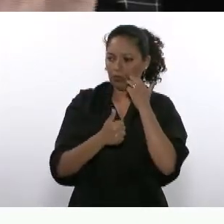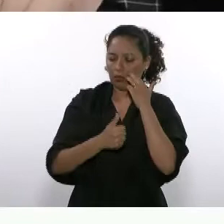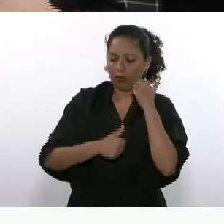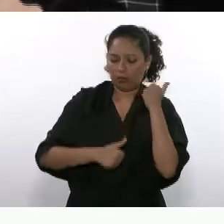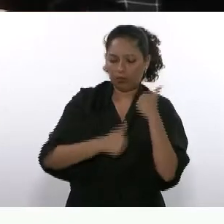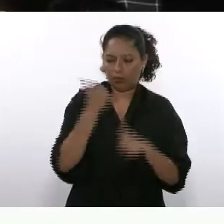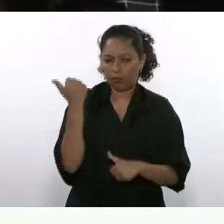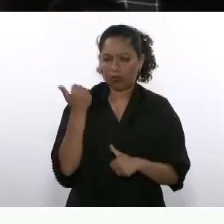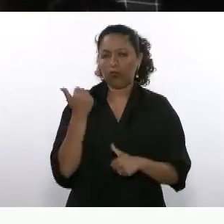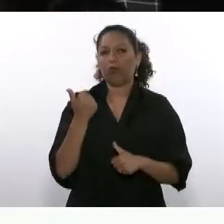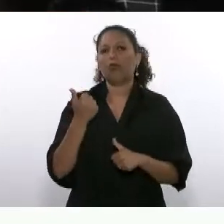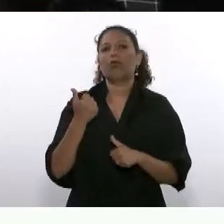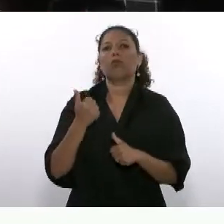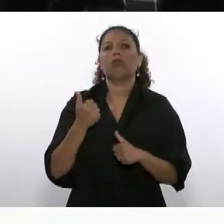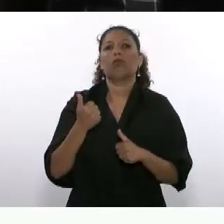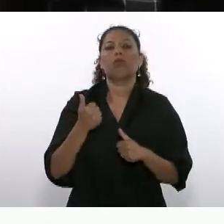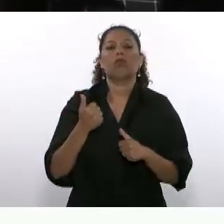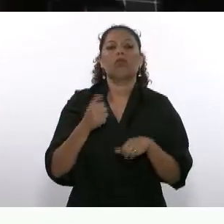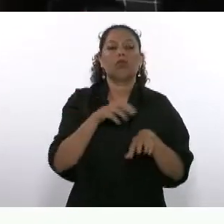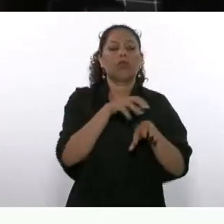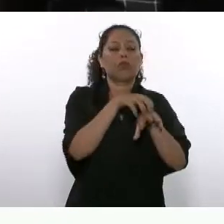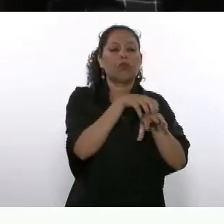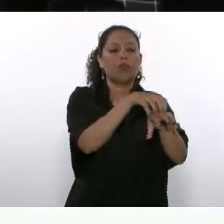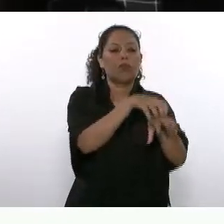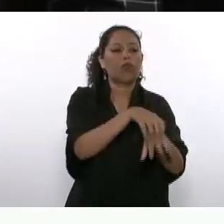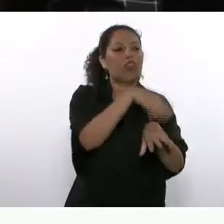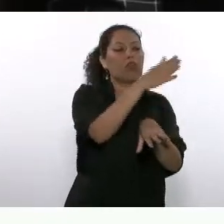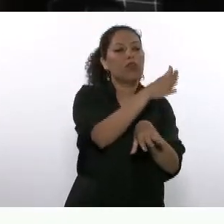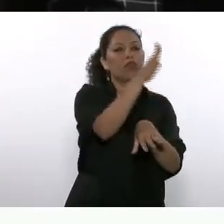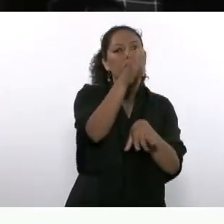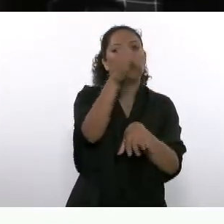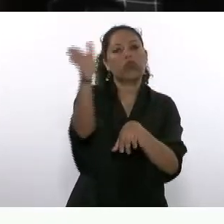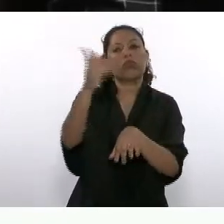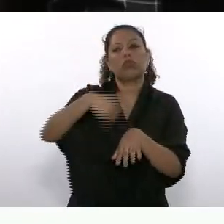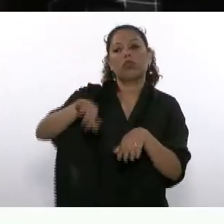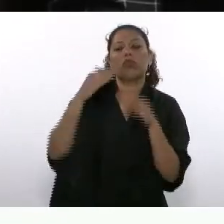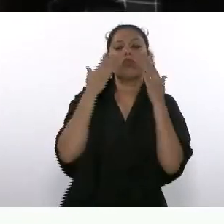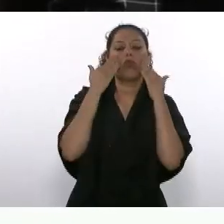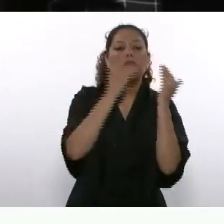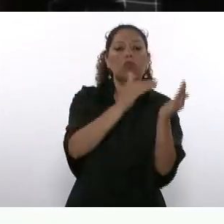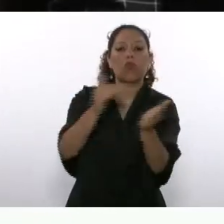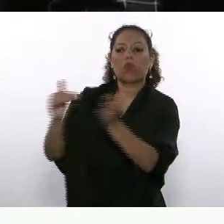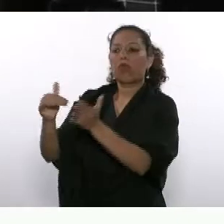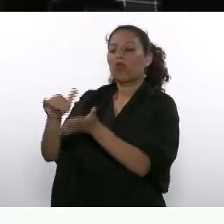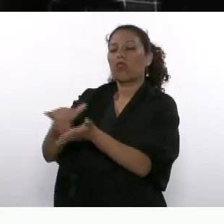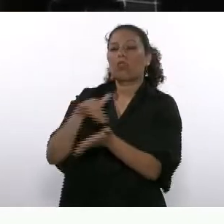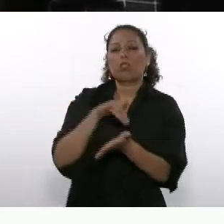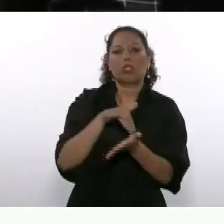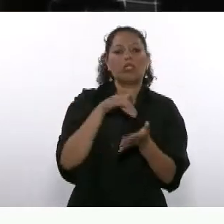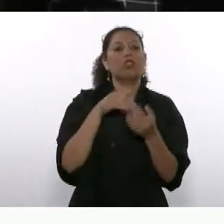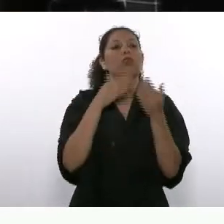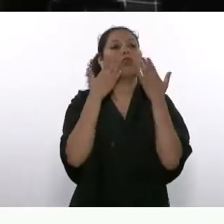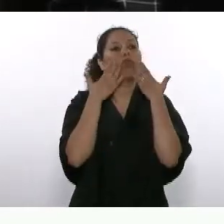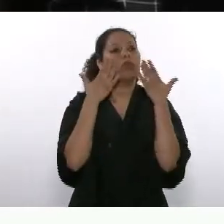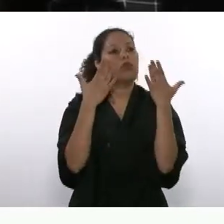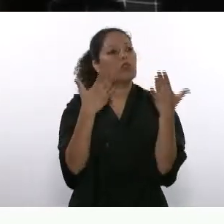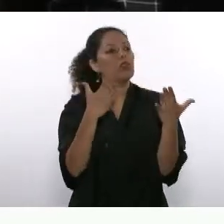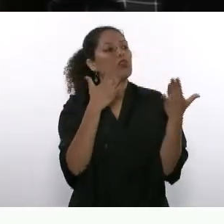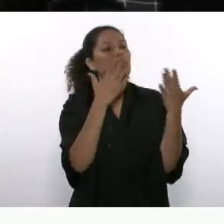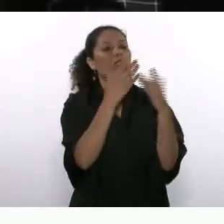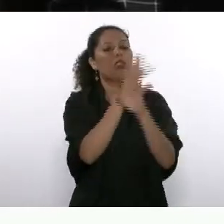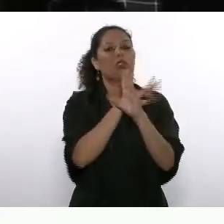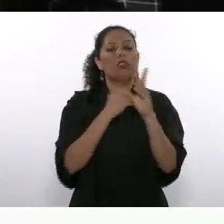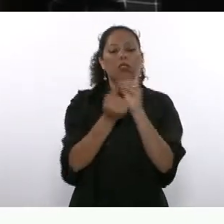baú aberto, e a gente apresentar os projetos da secretaria, tirar as dúvidas da